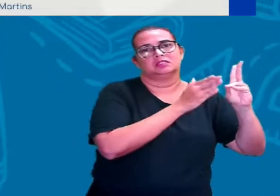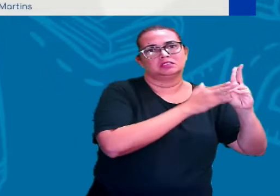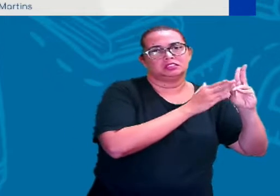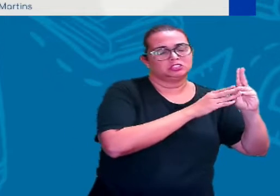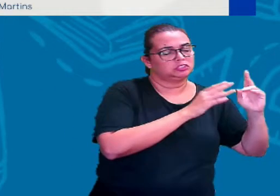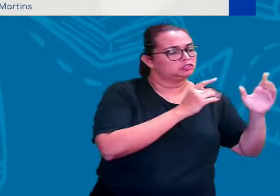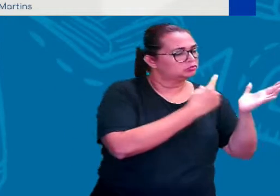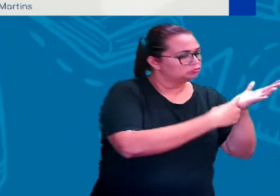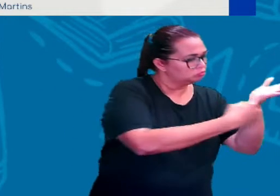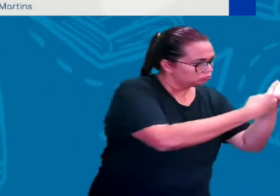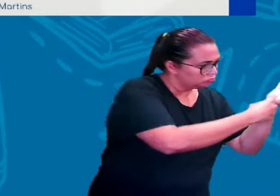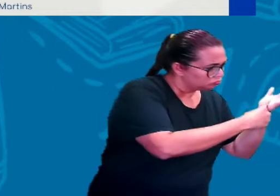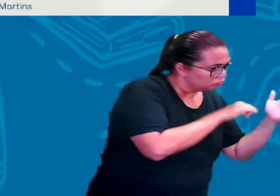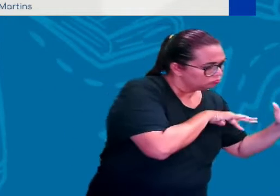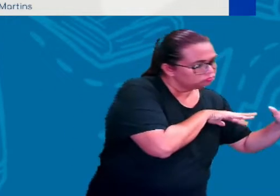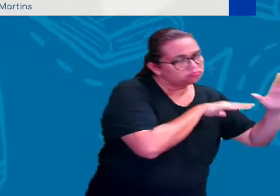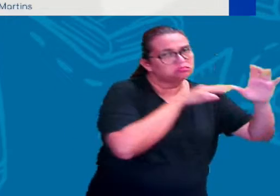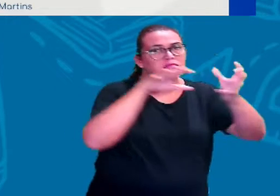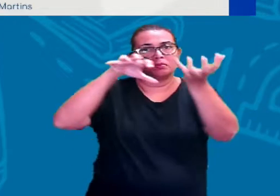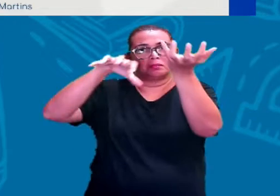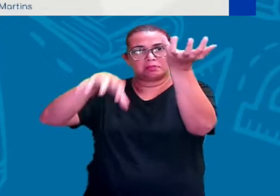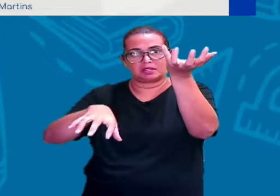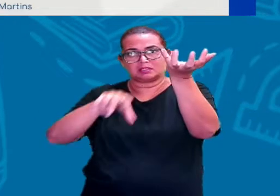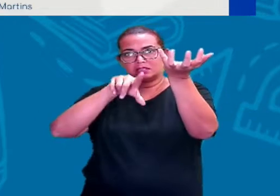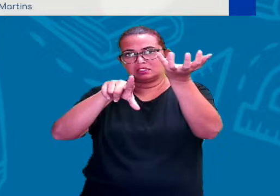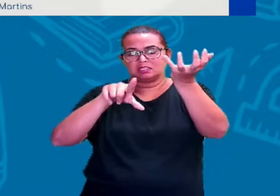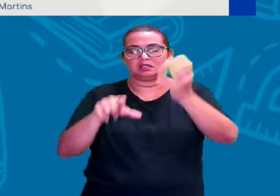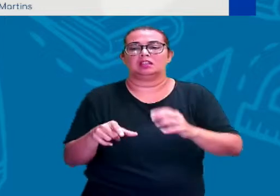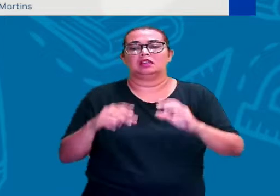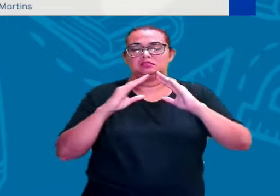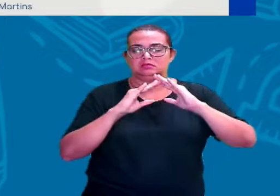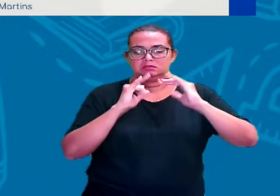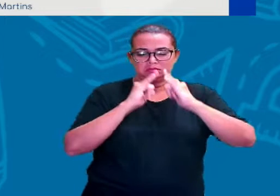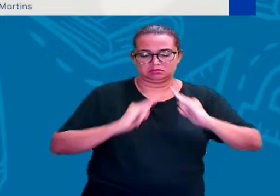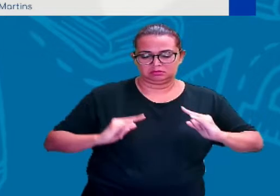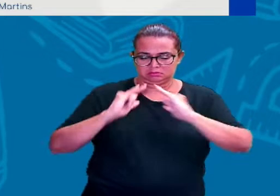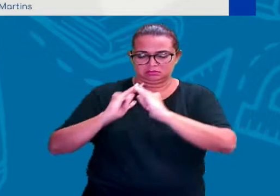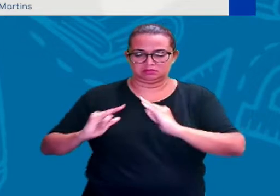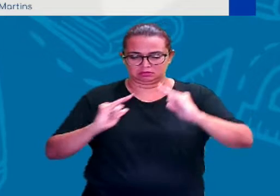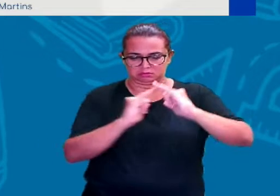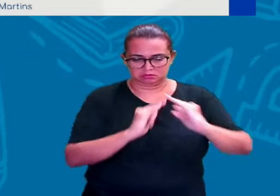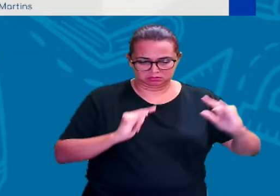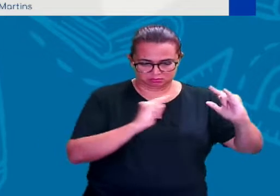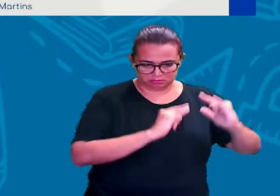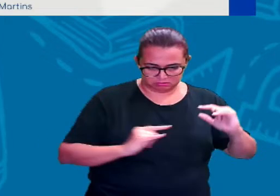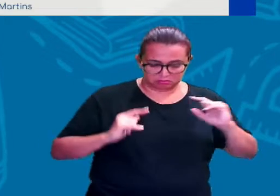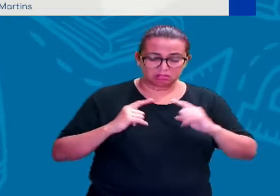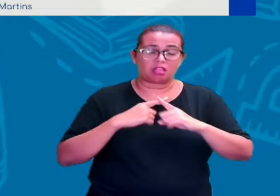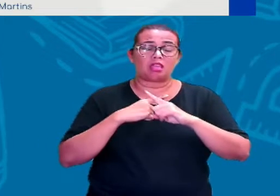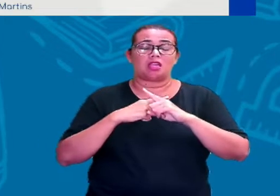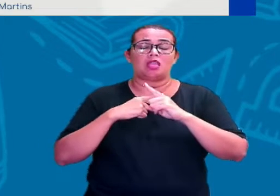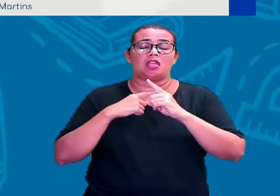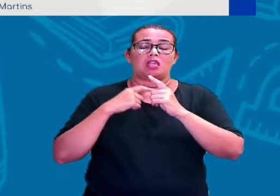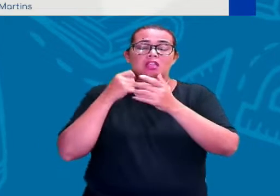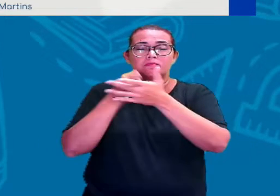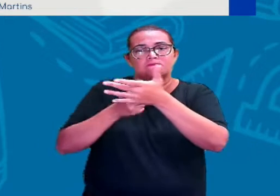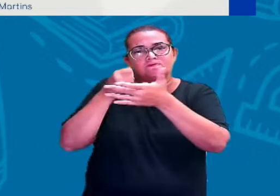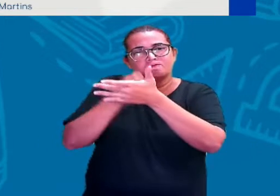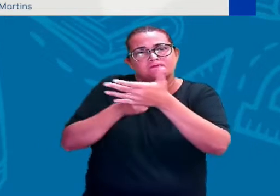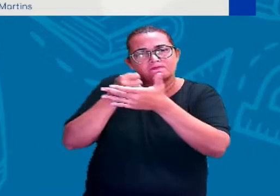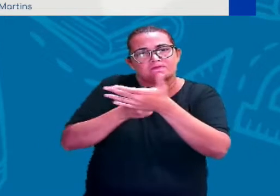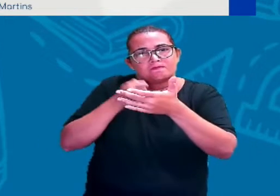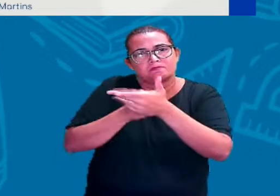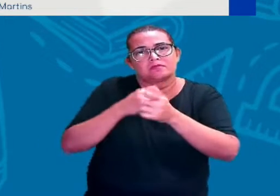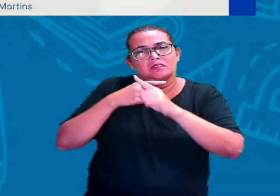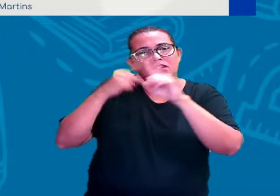justamente em favor dessa demarcação de suas terras, tá? Porque, infelizmente, muitas das terras indígenas que ainda não